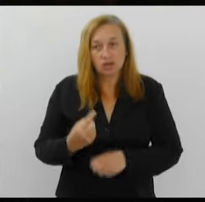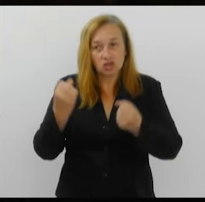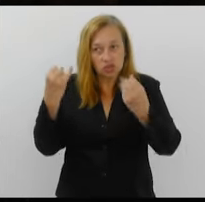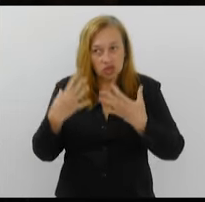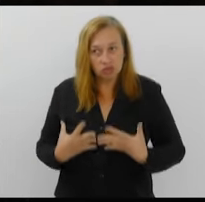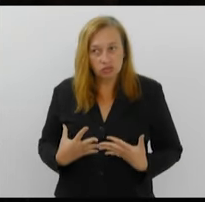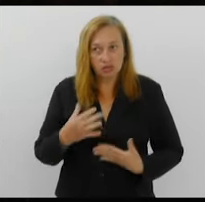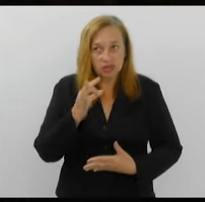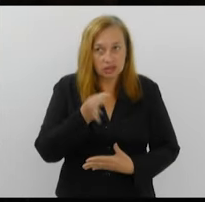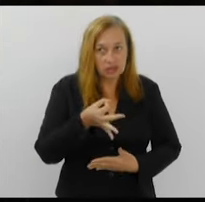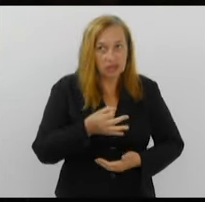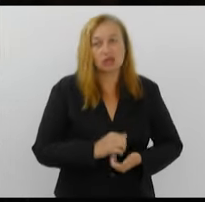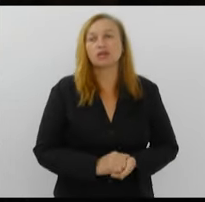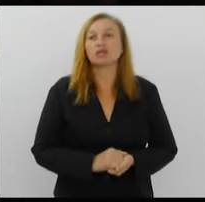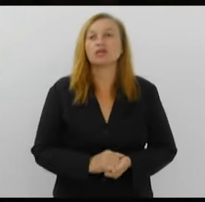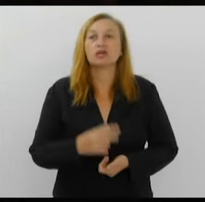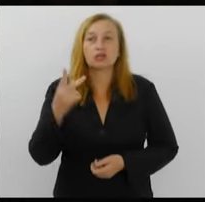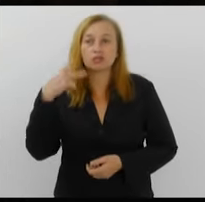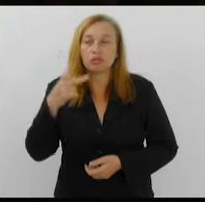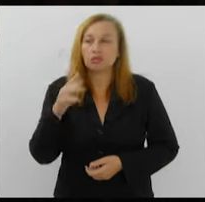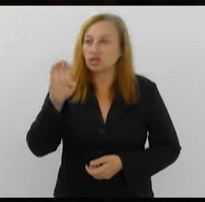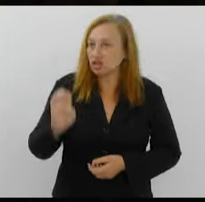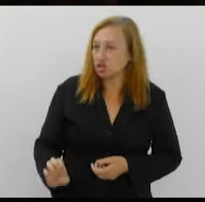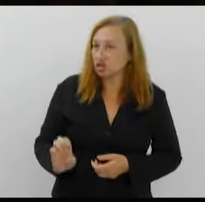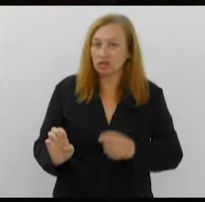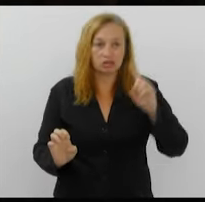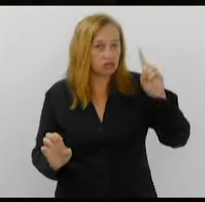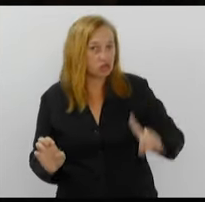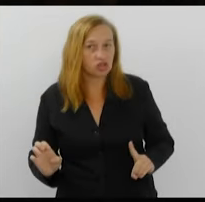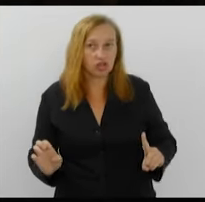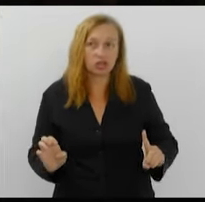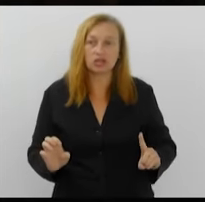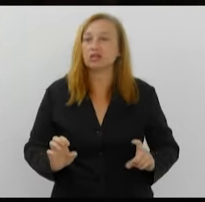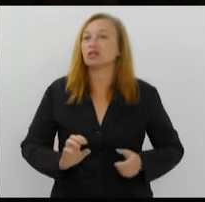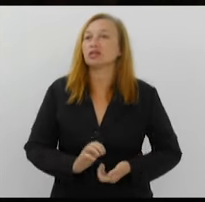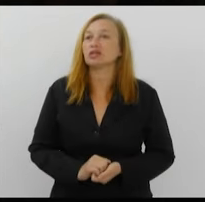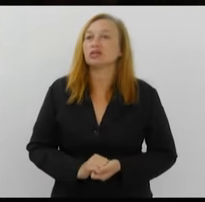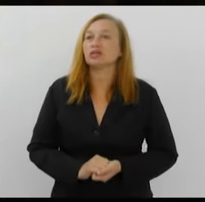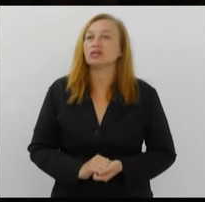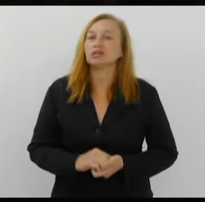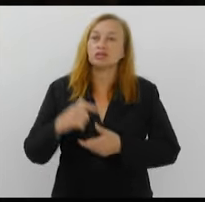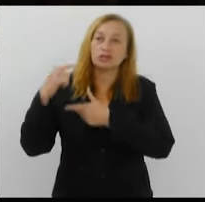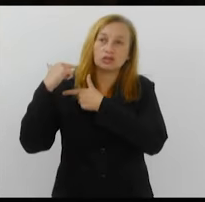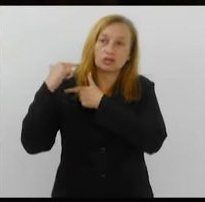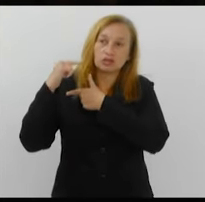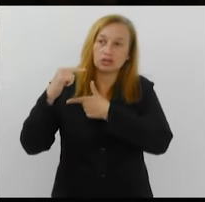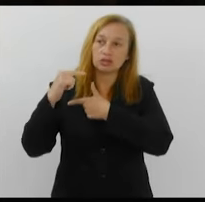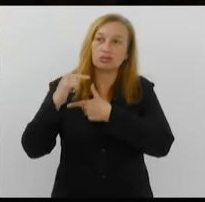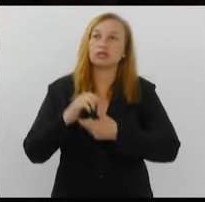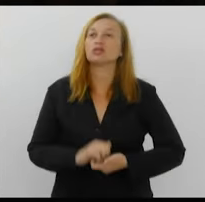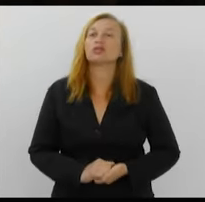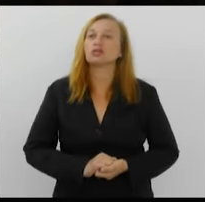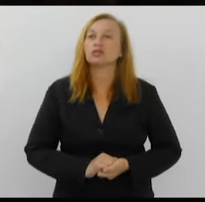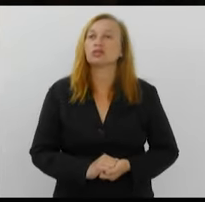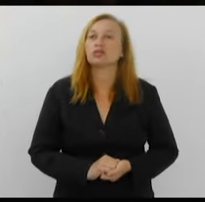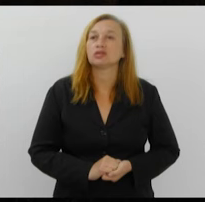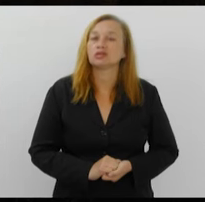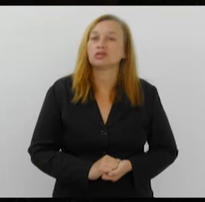explicações necessárias aos partidos da esquerda, aos partidos conservadores, ao